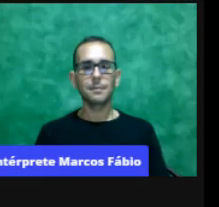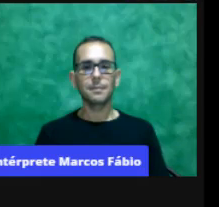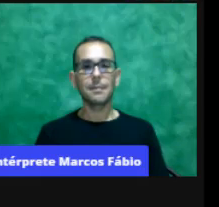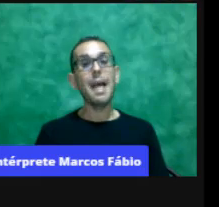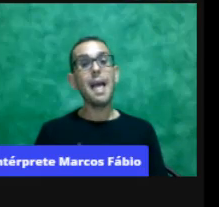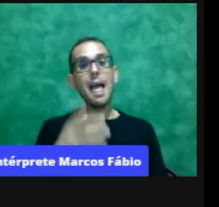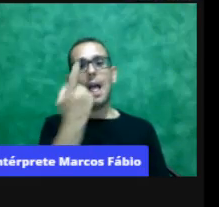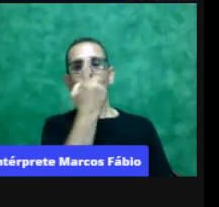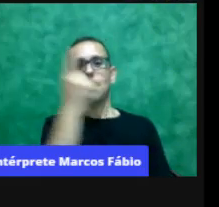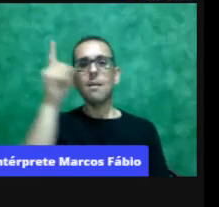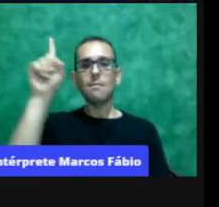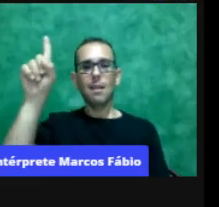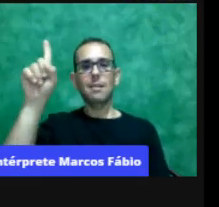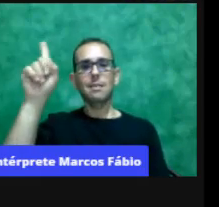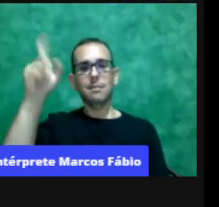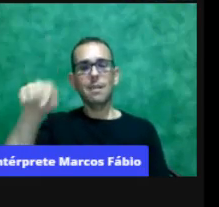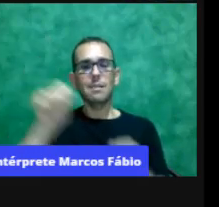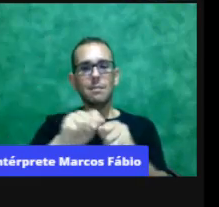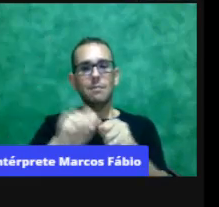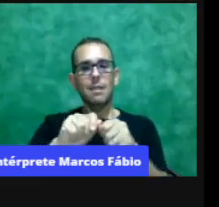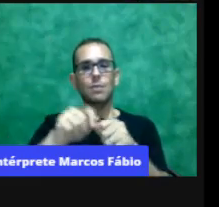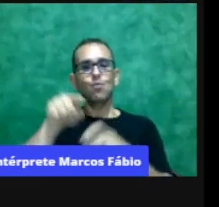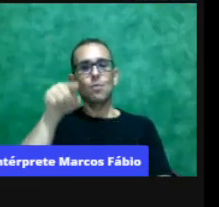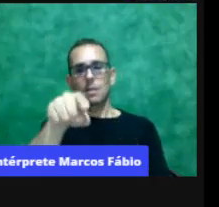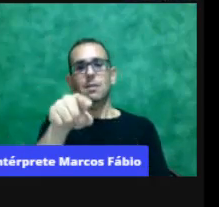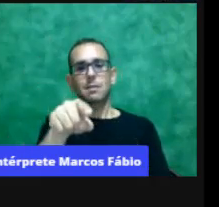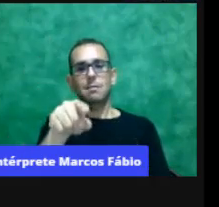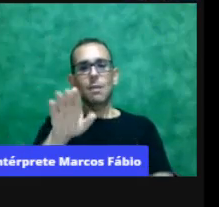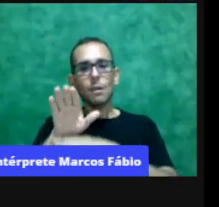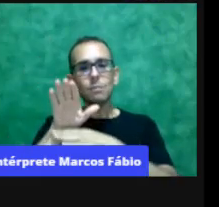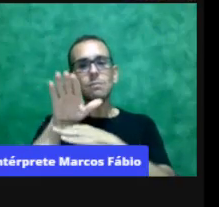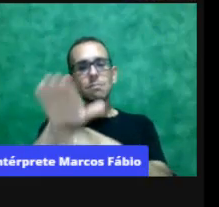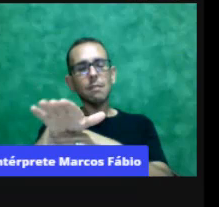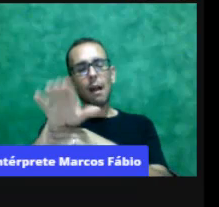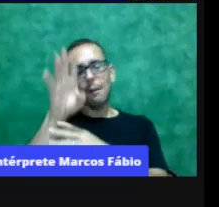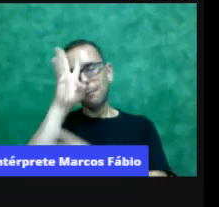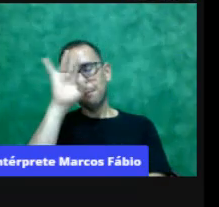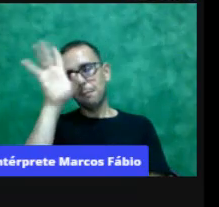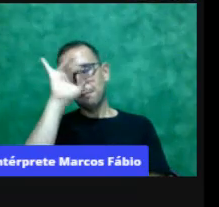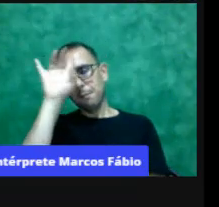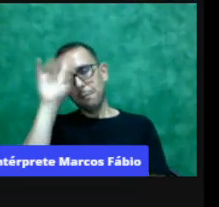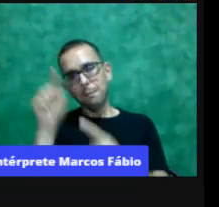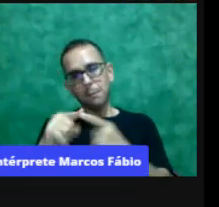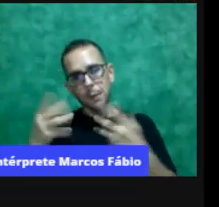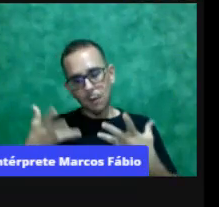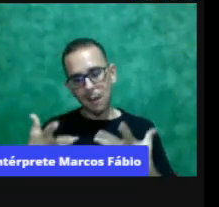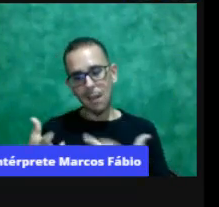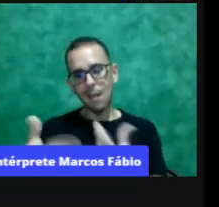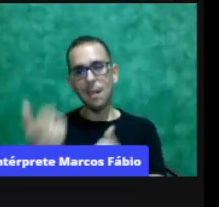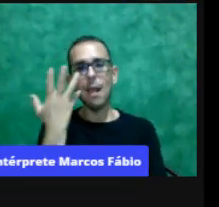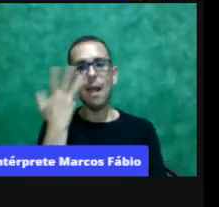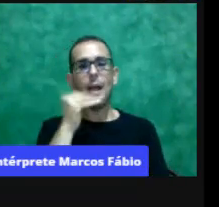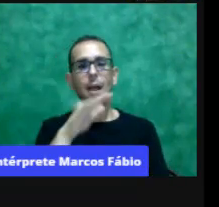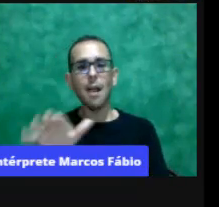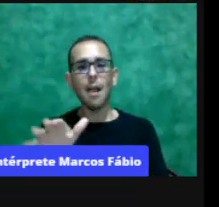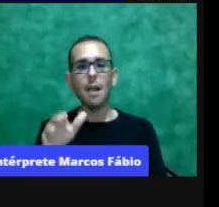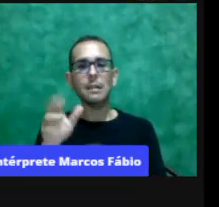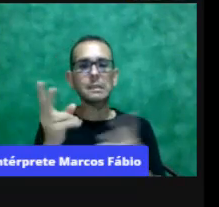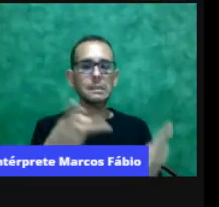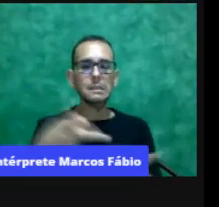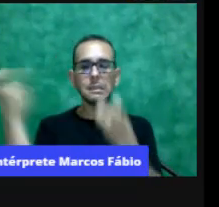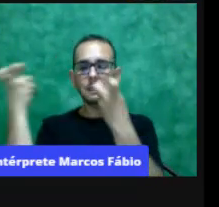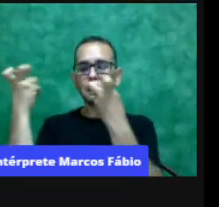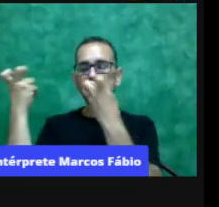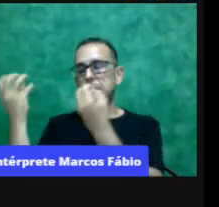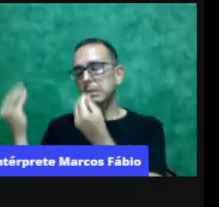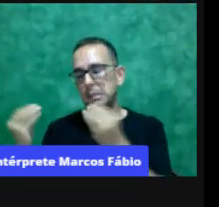Aí, Era Uma Vez, ele foi criado para aguçar a imaginação, para estimular as crianças, para tirá-las um pouco